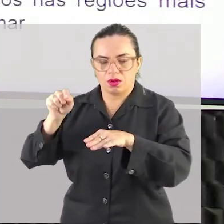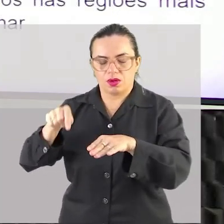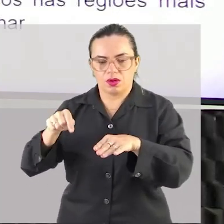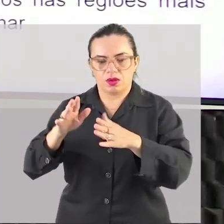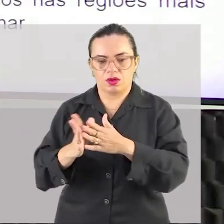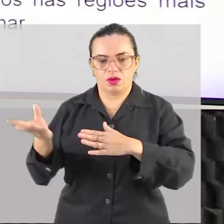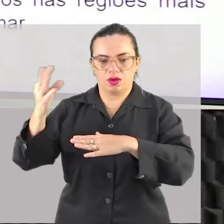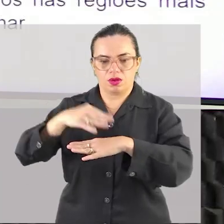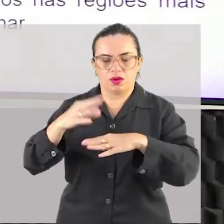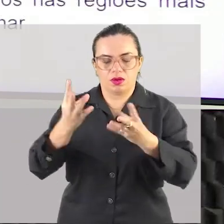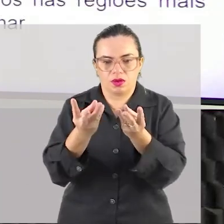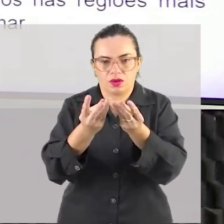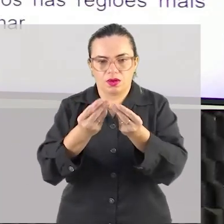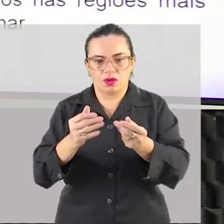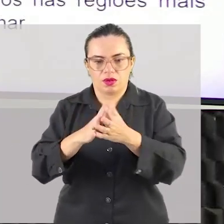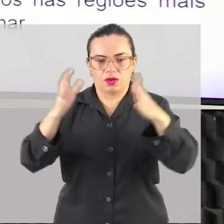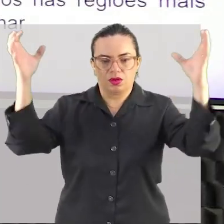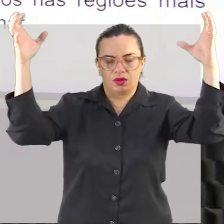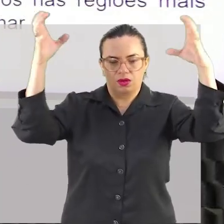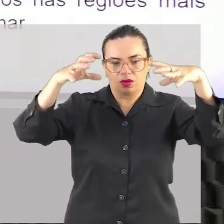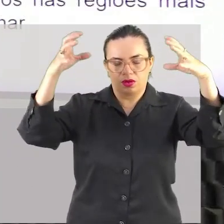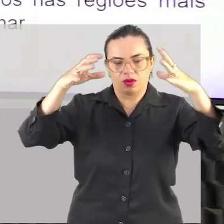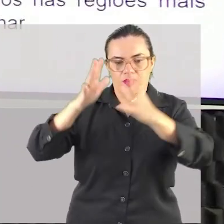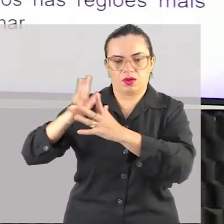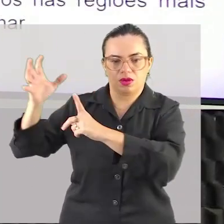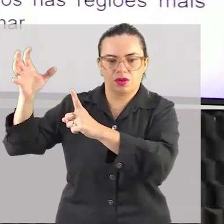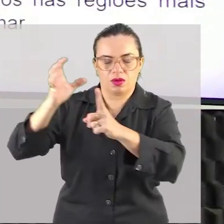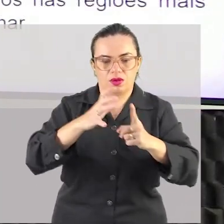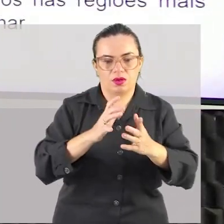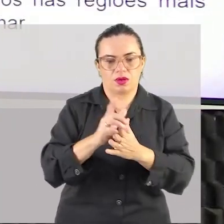sedimentos são depositados por efeito da chuva, por efeito